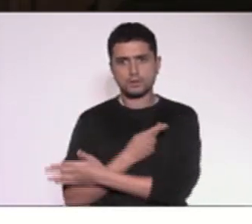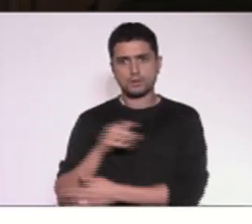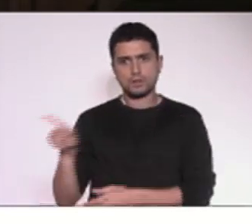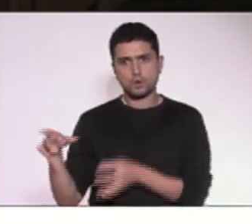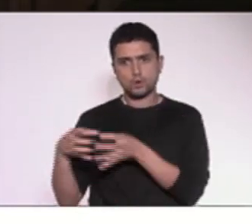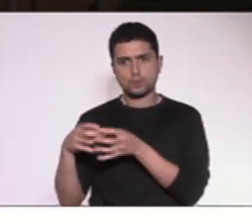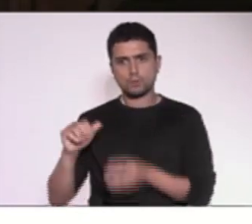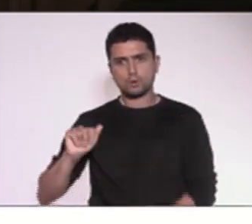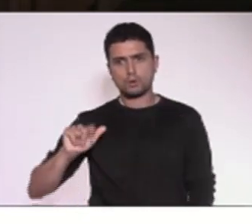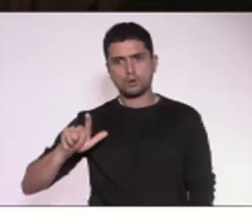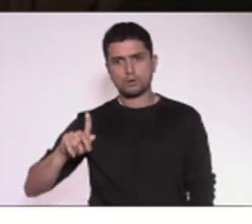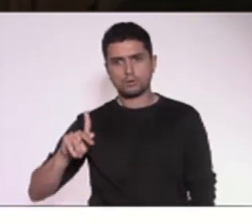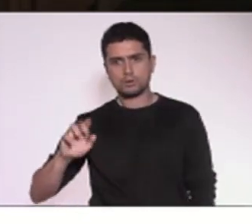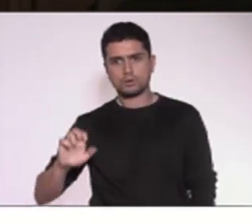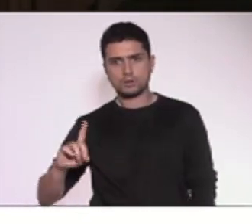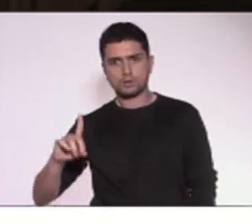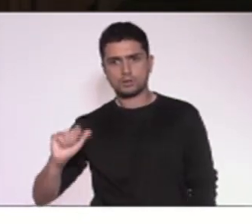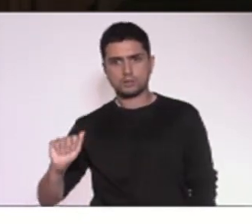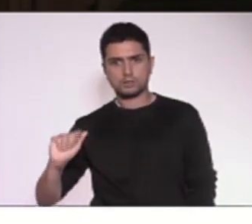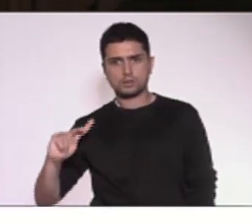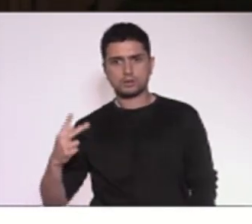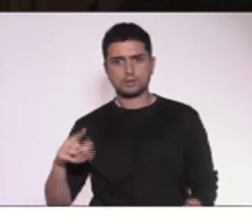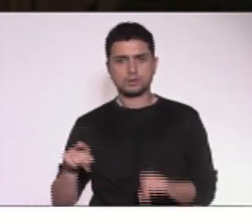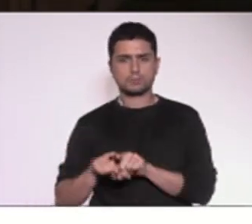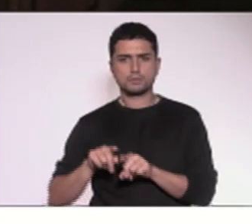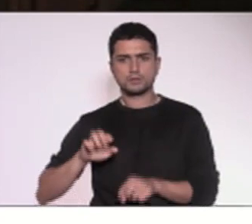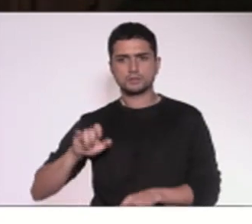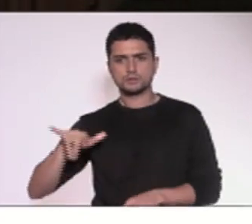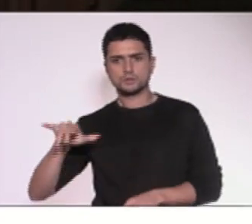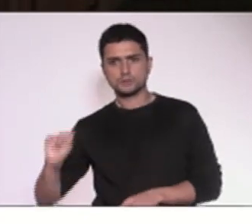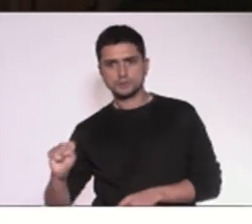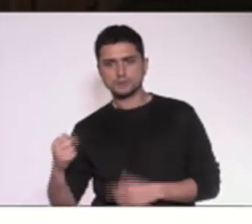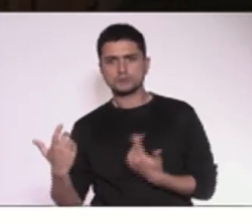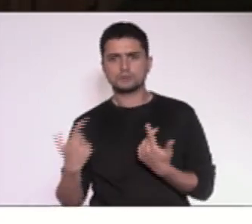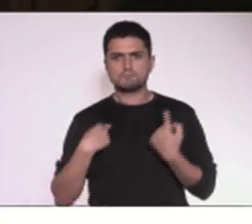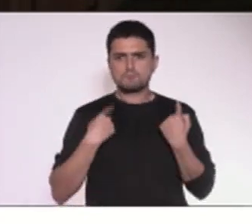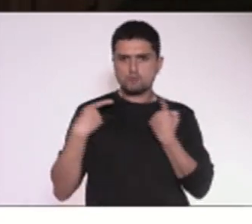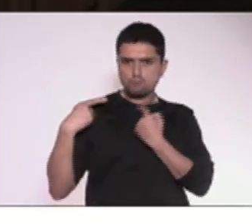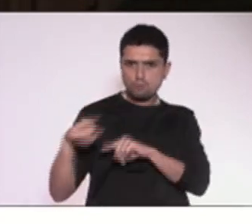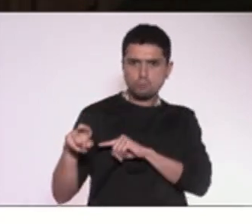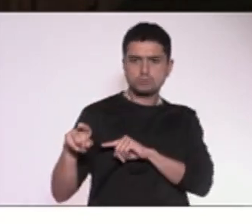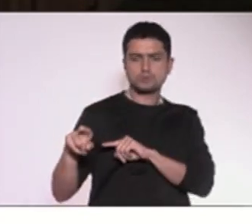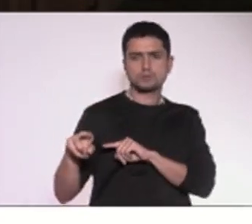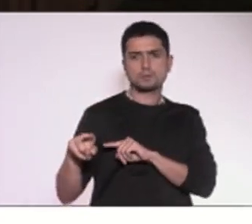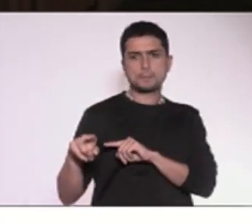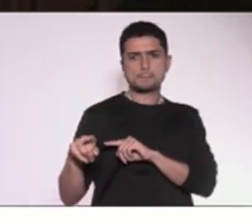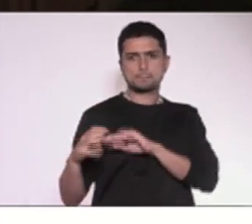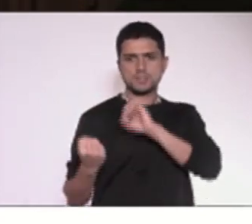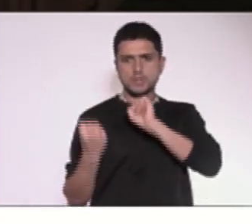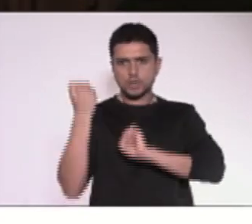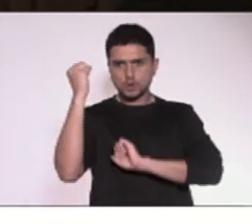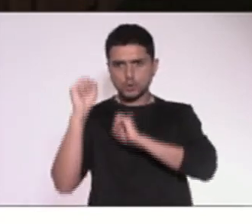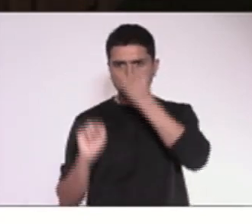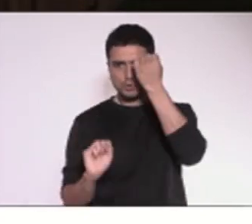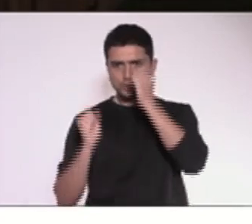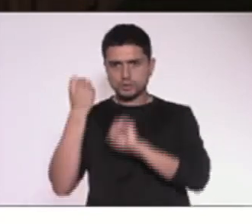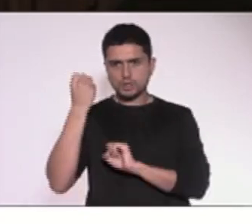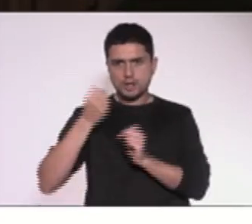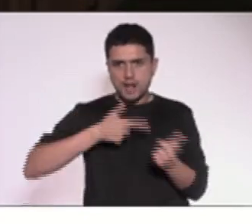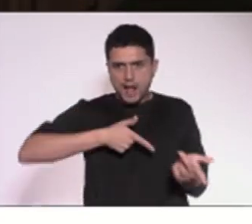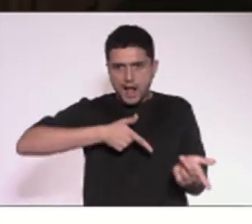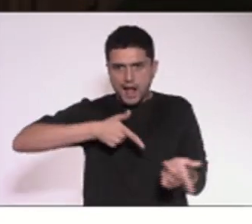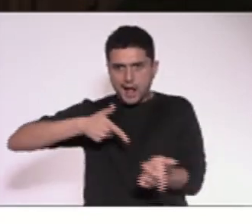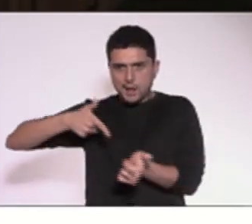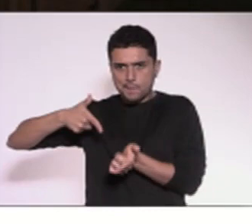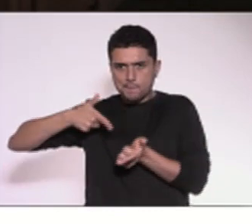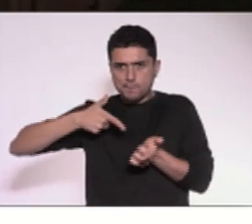como o ISIS. E impeçam que a indústria de armamentos continue a fornecer a esses